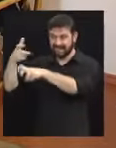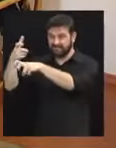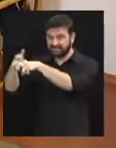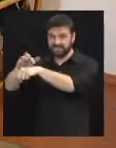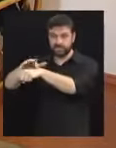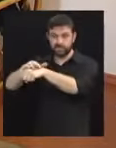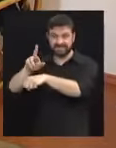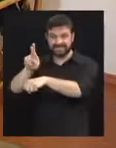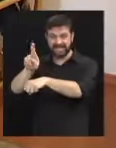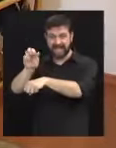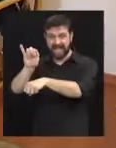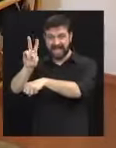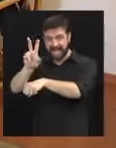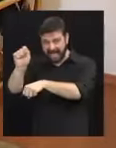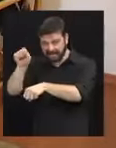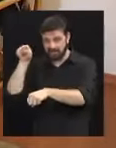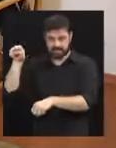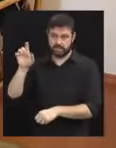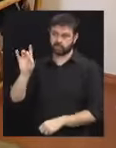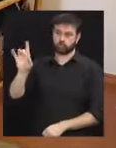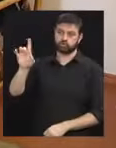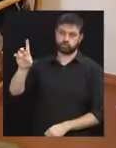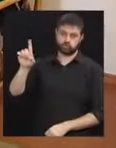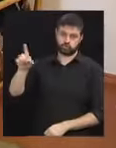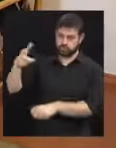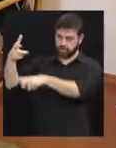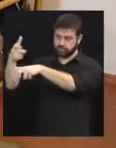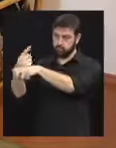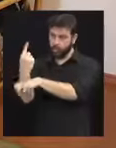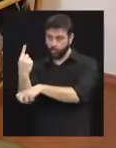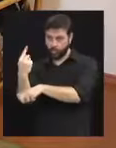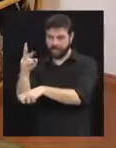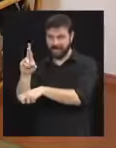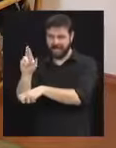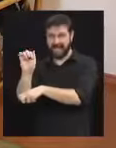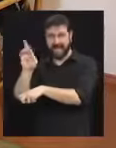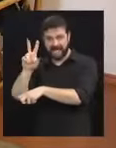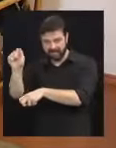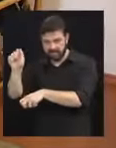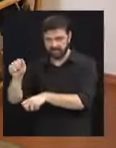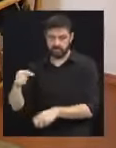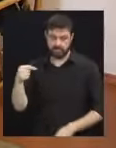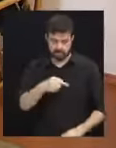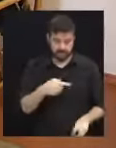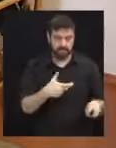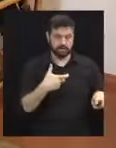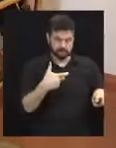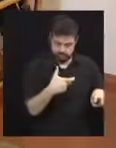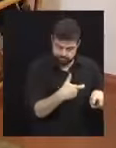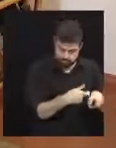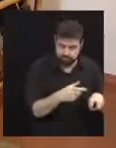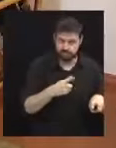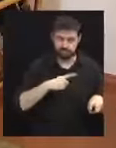raiva, que é a epidemia que pode, né, é a doença que pode virar epidemia. E que não é o necessário, né? Às vezes o animal sai da rua e